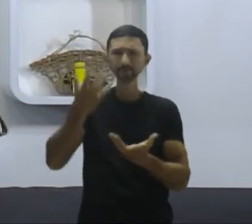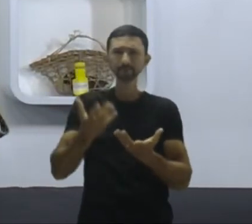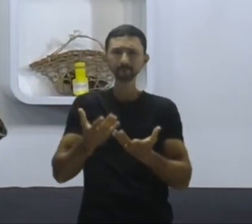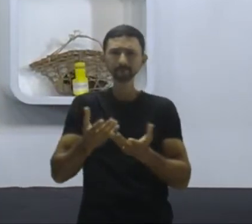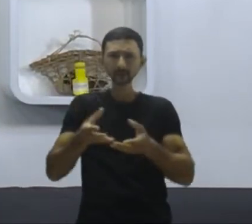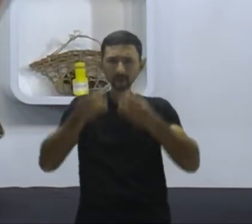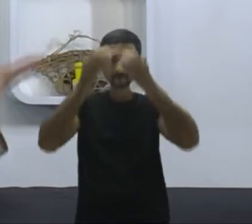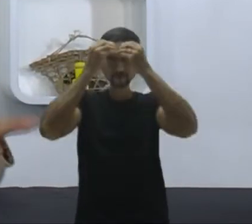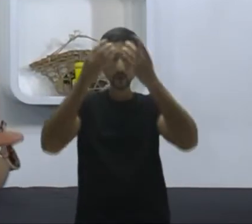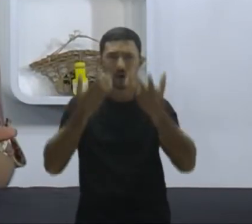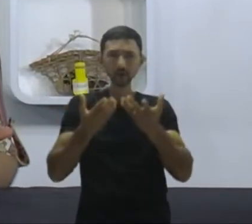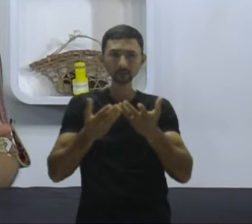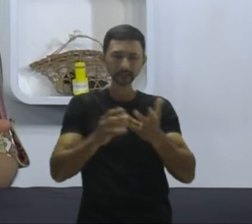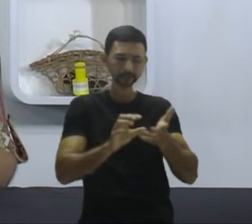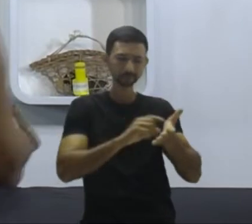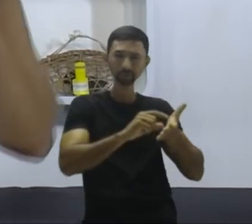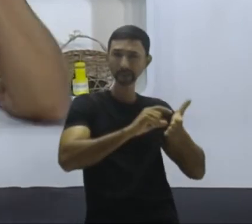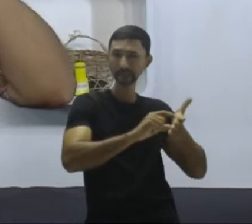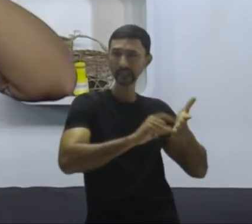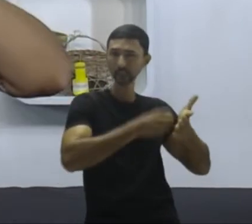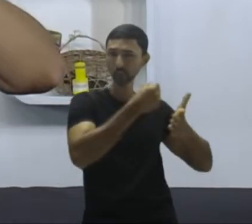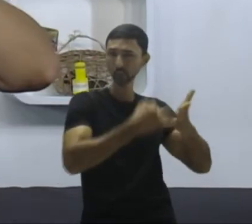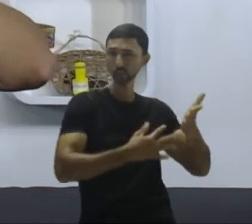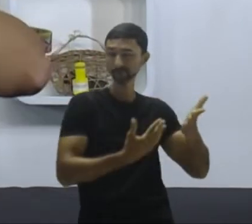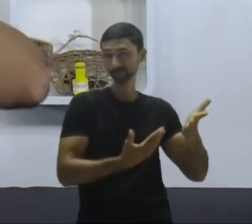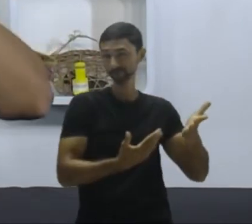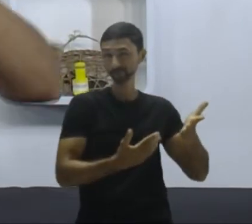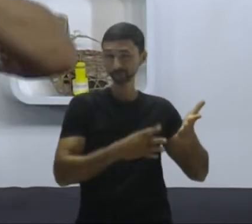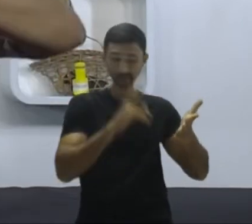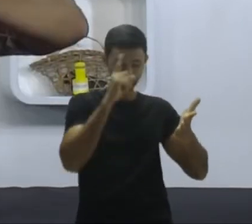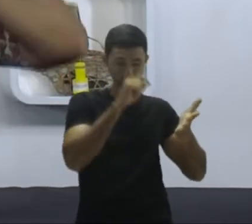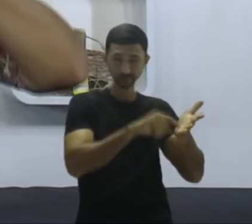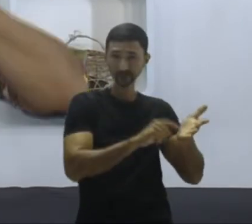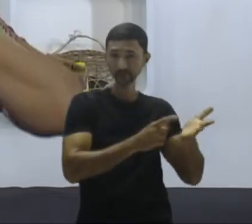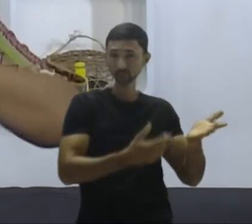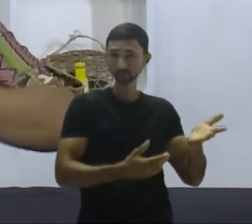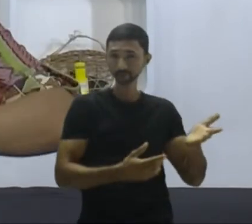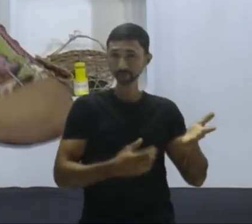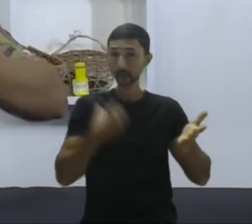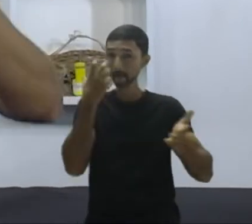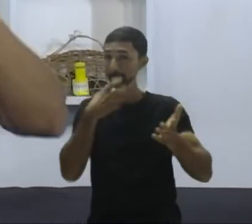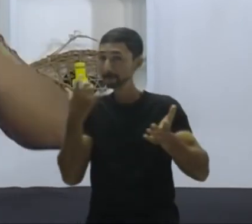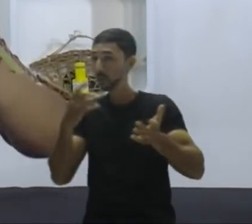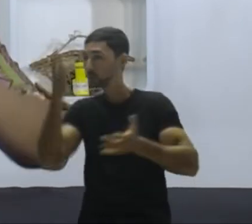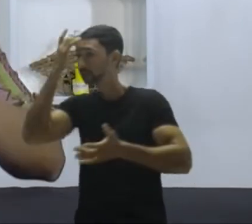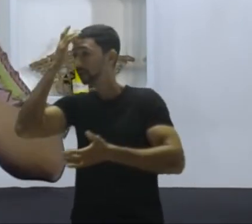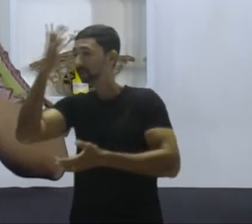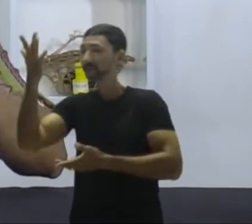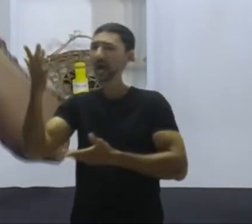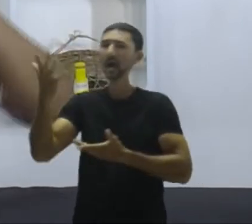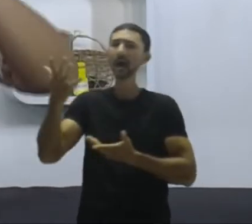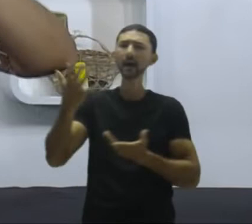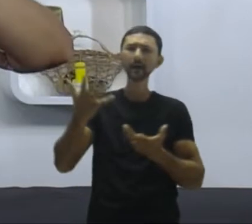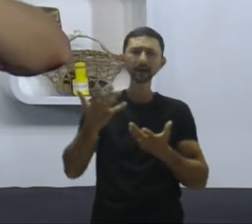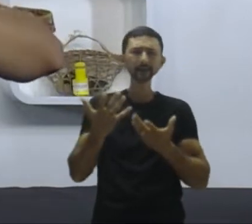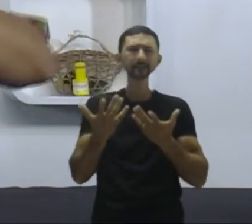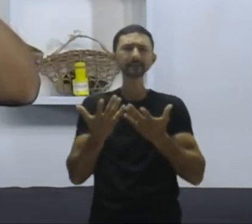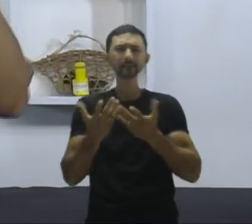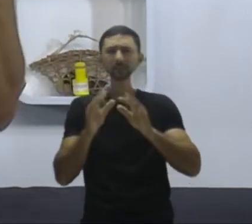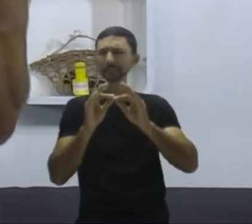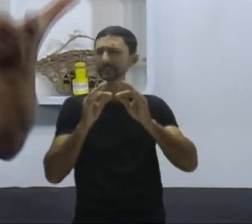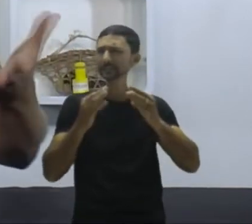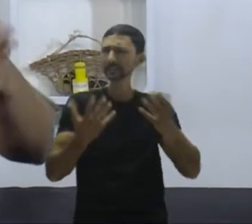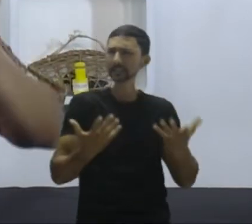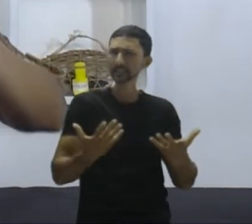trechos de uma narrativa. Então, devido à facilidade da memorização que